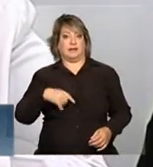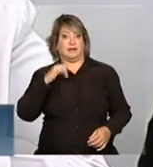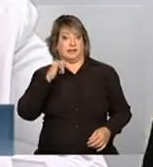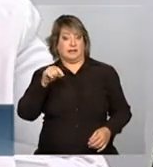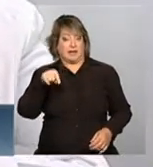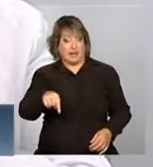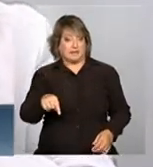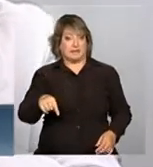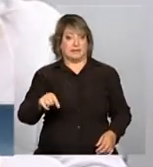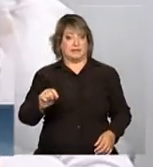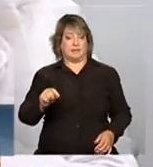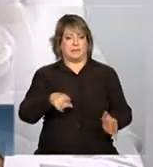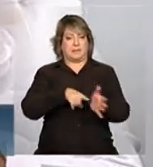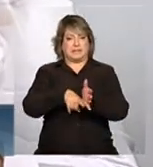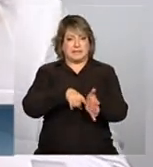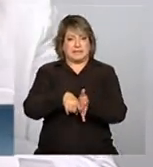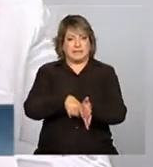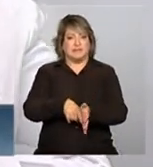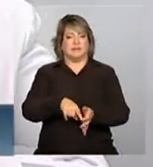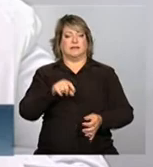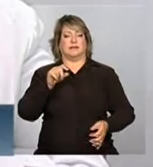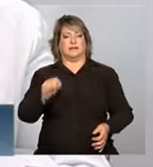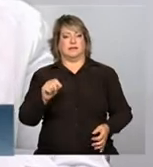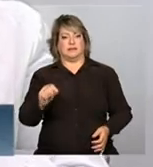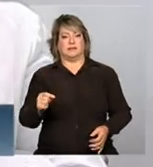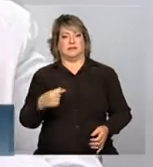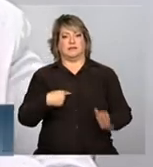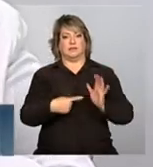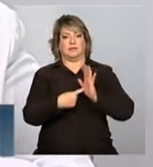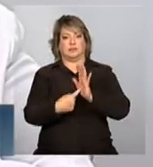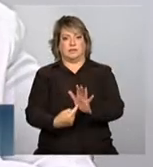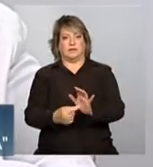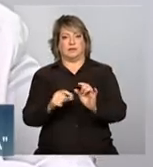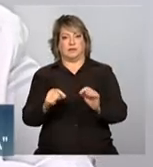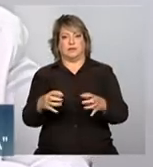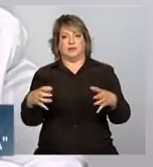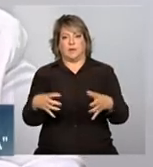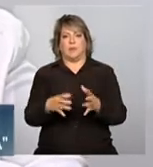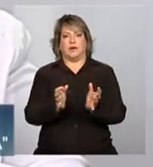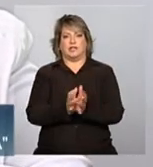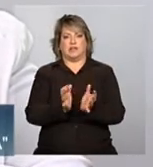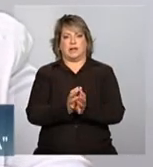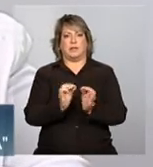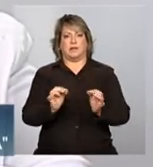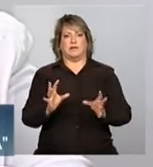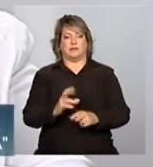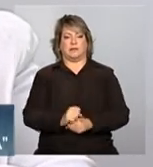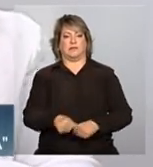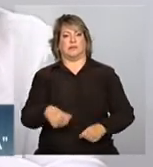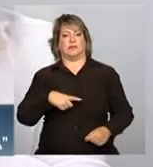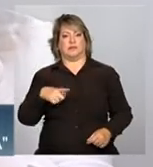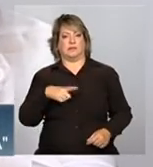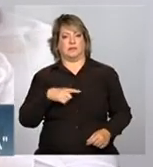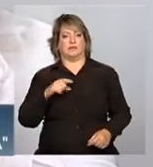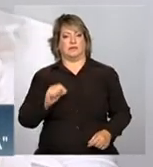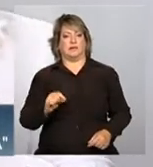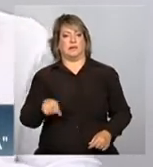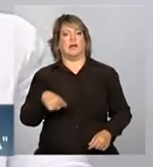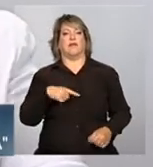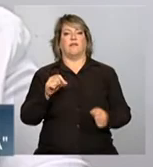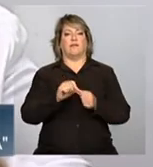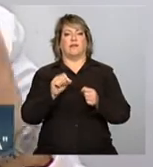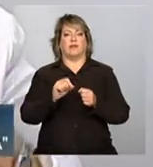essa pesquisa apresentada pelo Instituto Patrícia Galvão complementa como uma demanda, né? Ela faz